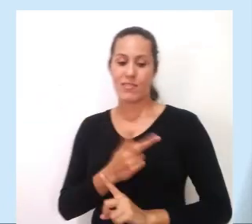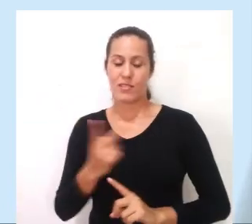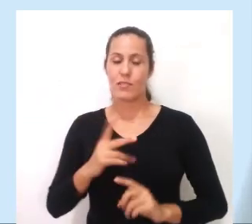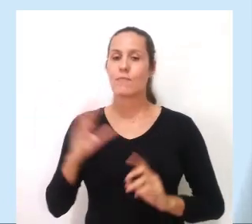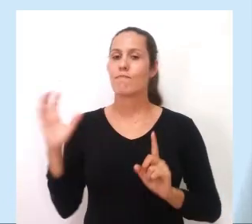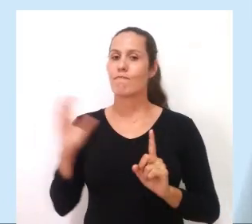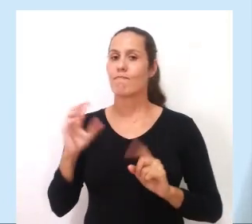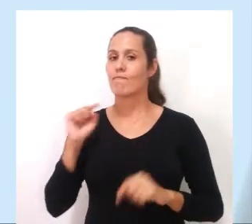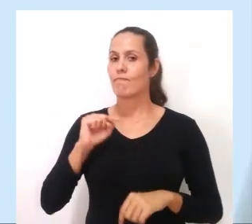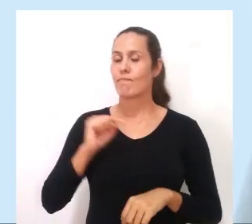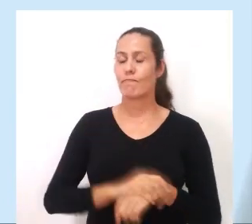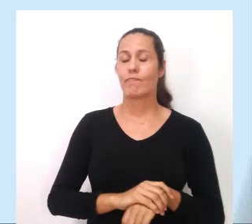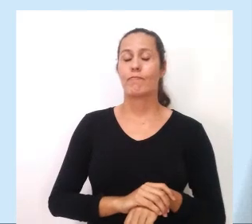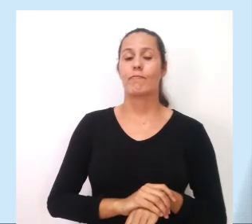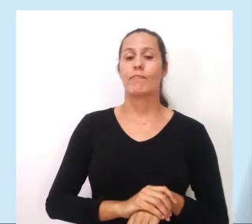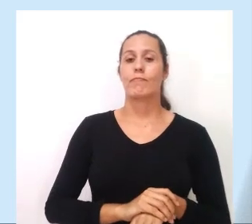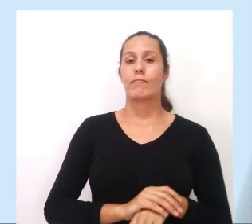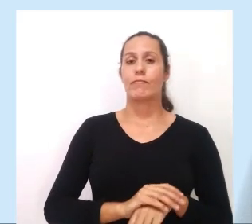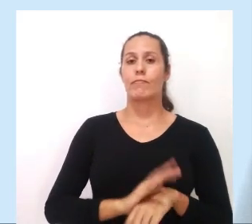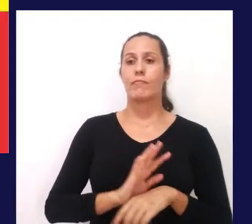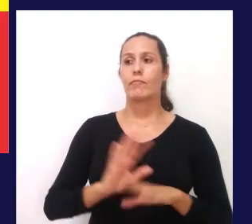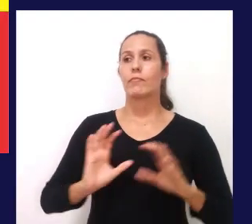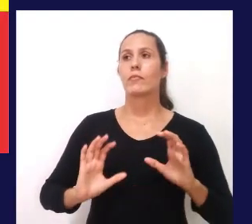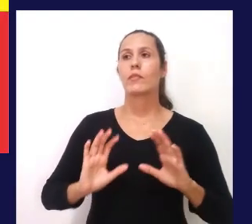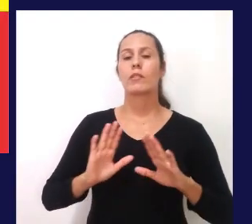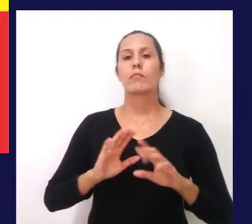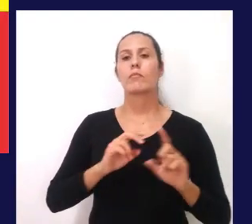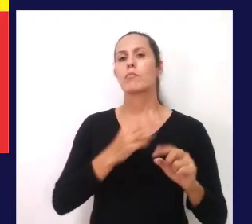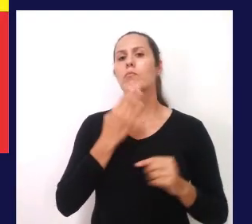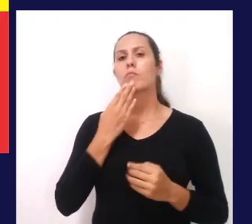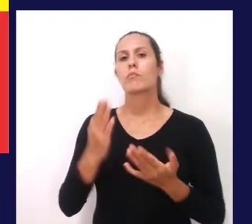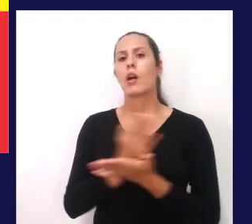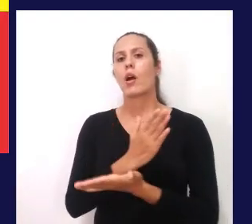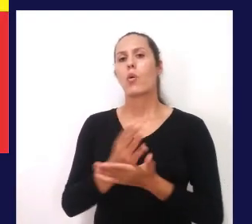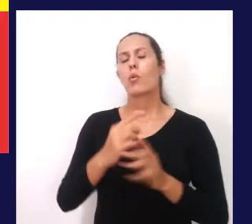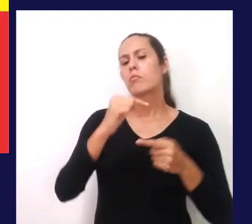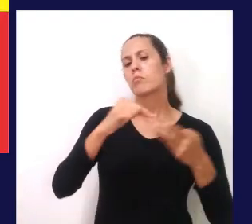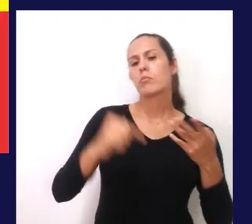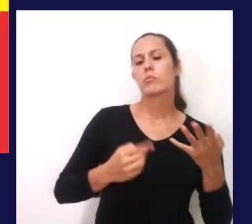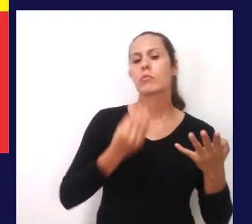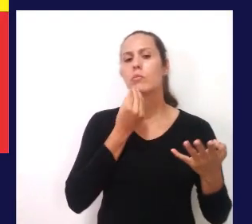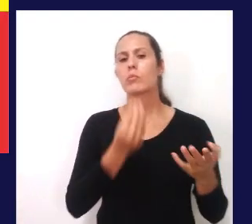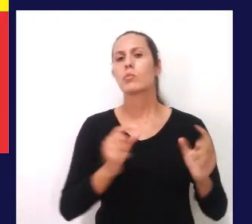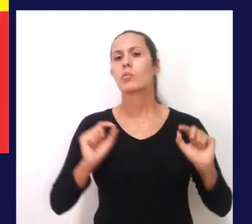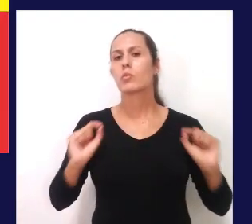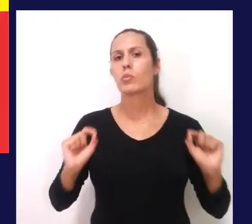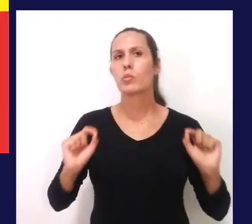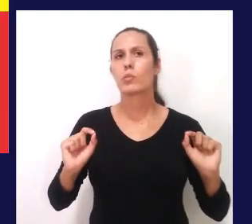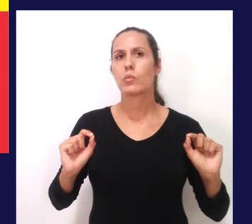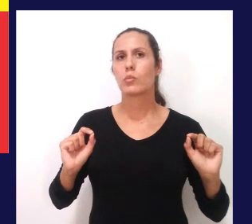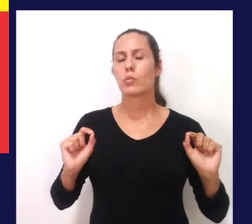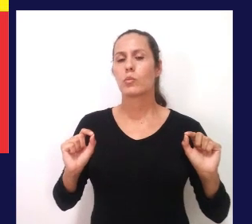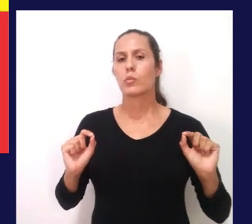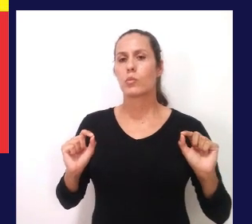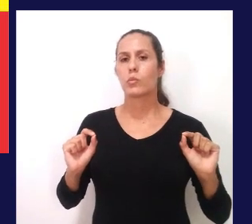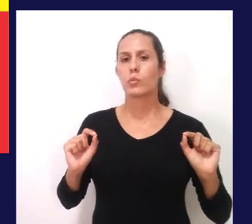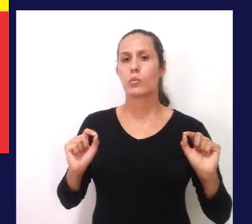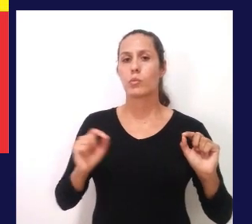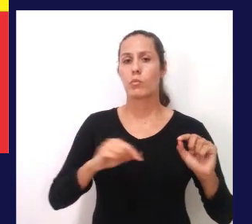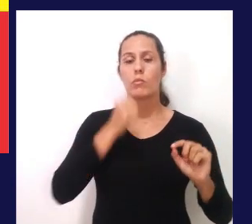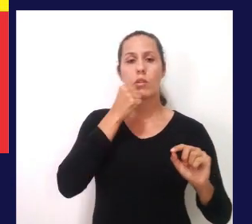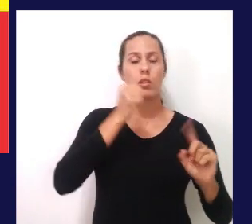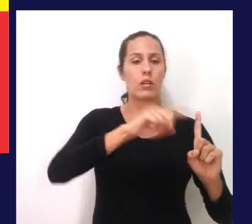da gravidez na adolescência. E quais vão ser as opções colocadas que são para